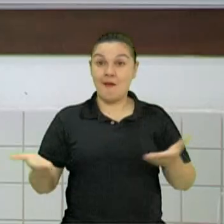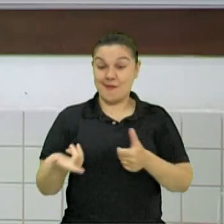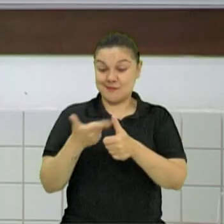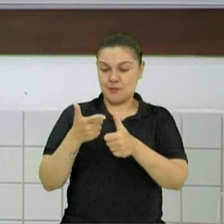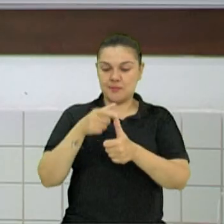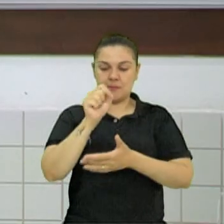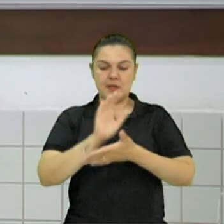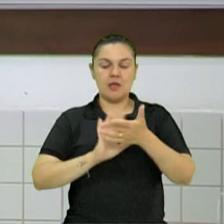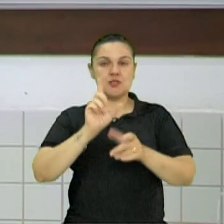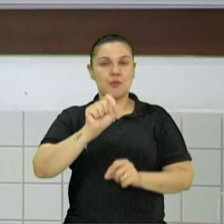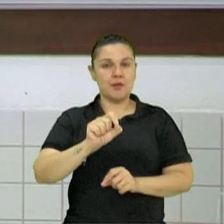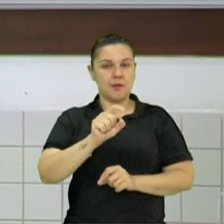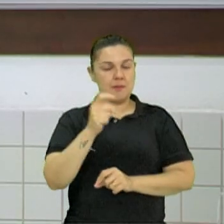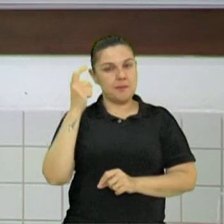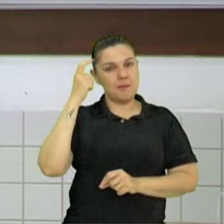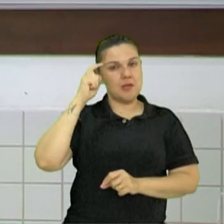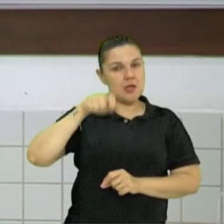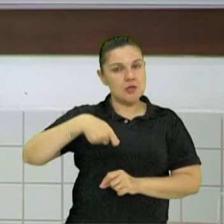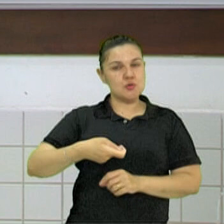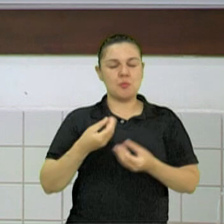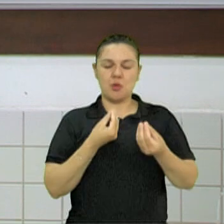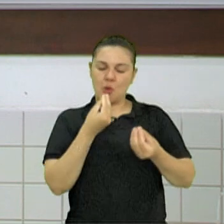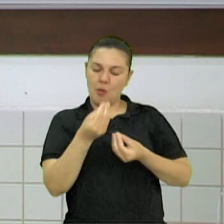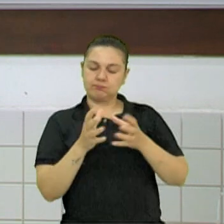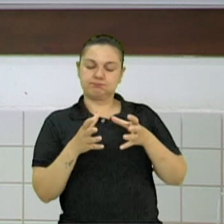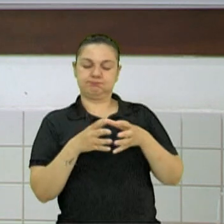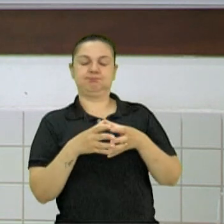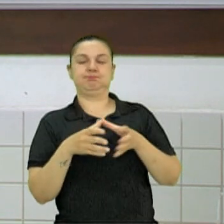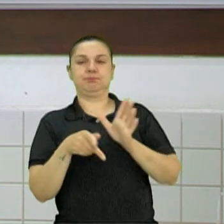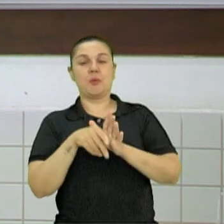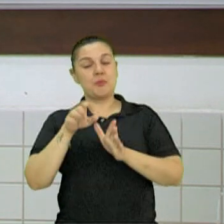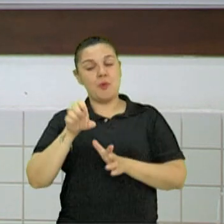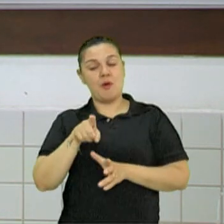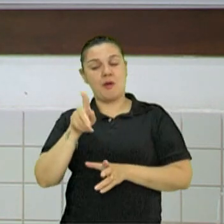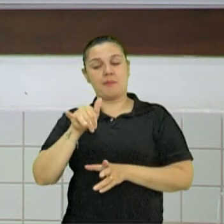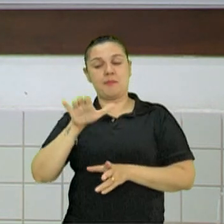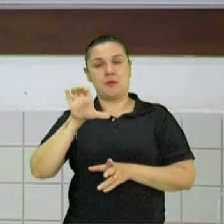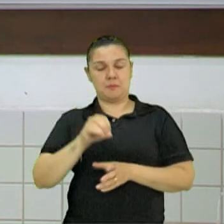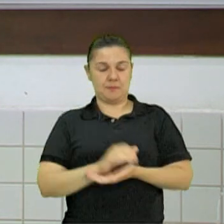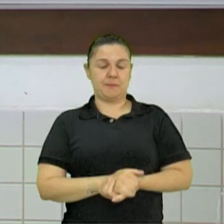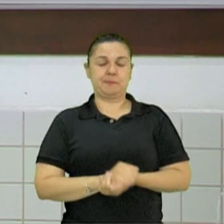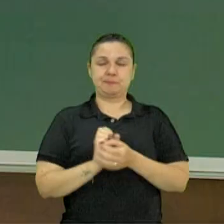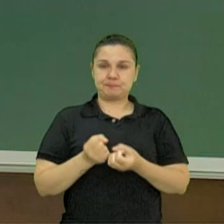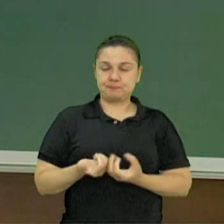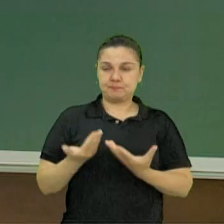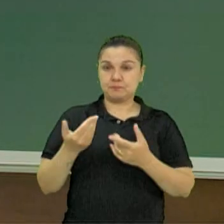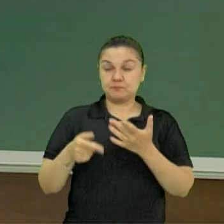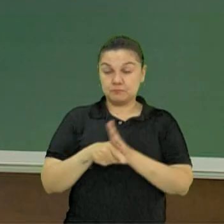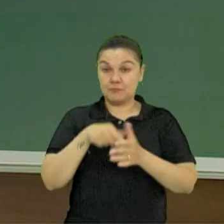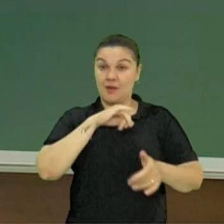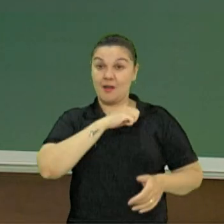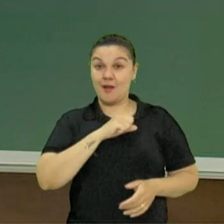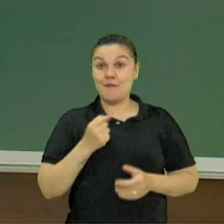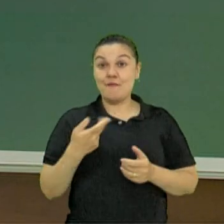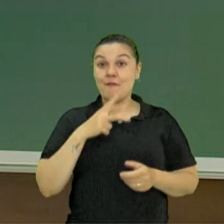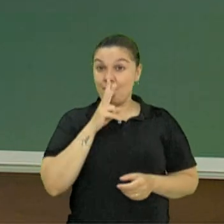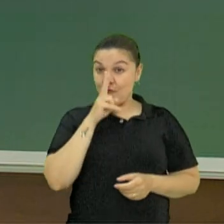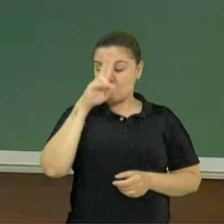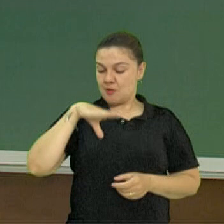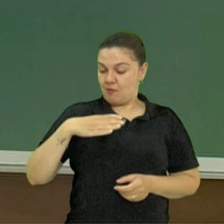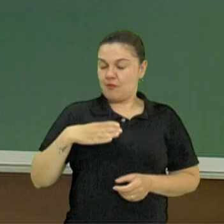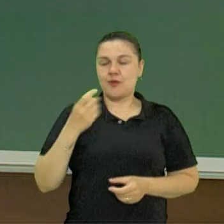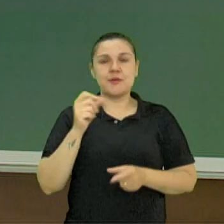atividade é pensar sobre esse gênero épico. Além da narrativa de feitos heróicos, quais